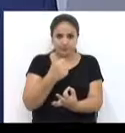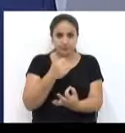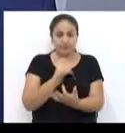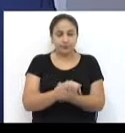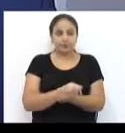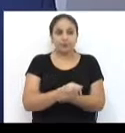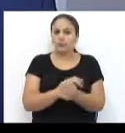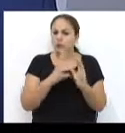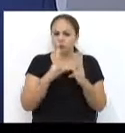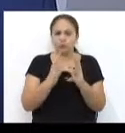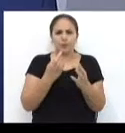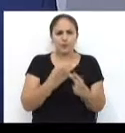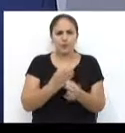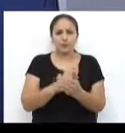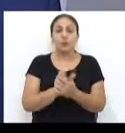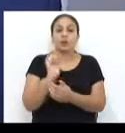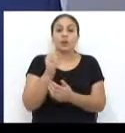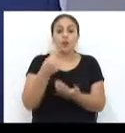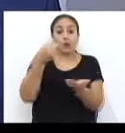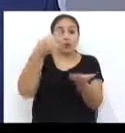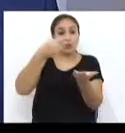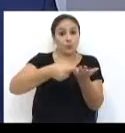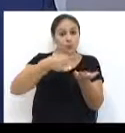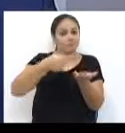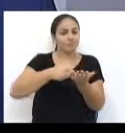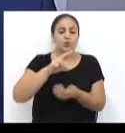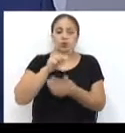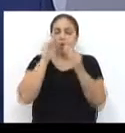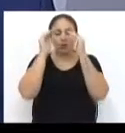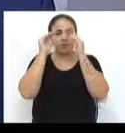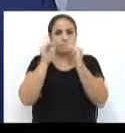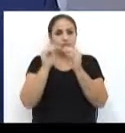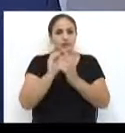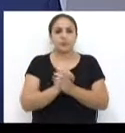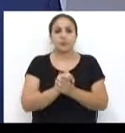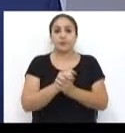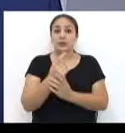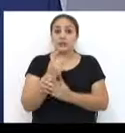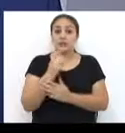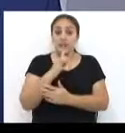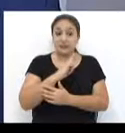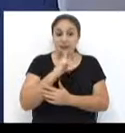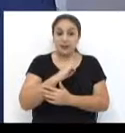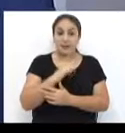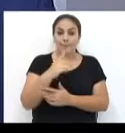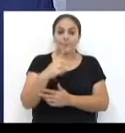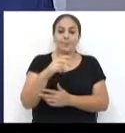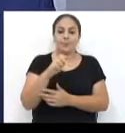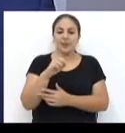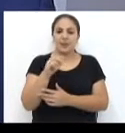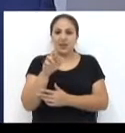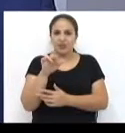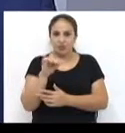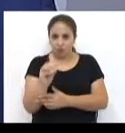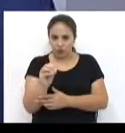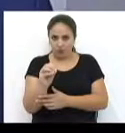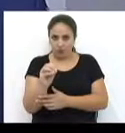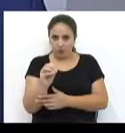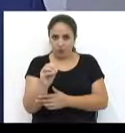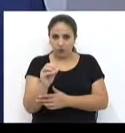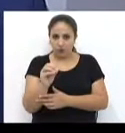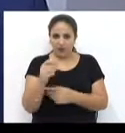perfeitas condições, todas perfeitas, com compromissos que nunca cumpriram. Ou seja, exploraram o pedágio por mais de 20 anos,